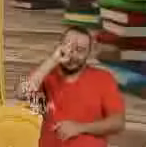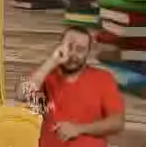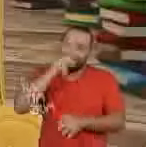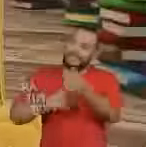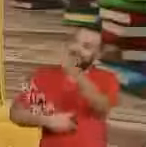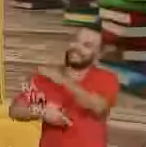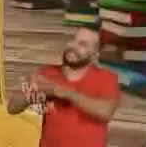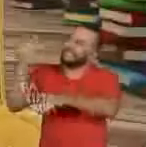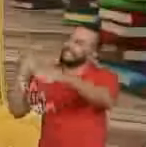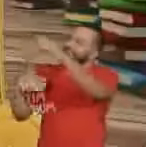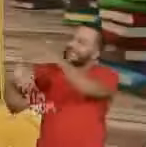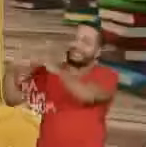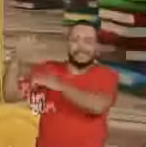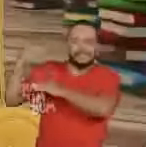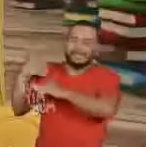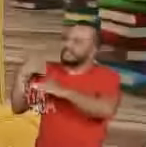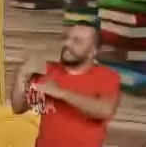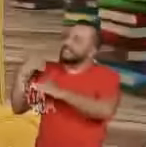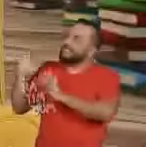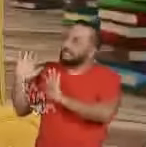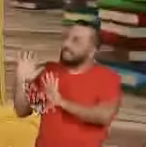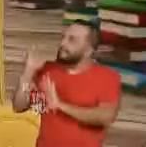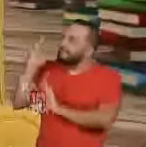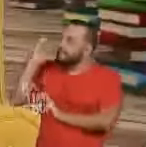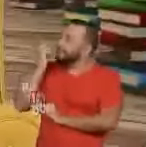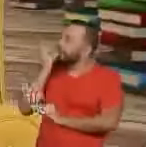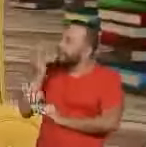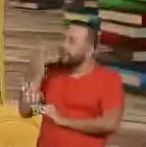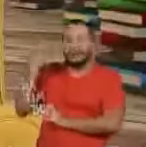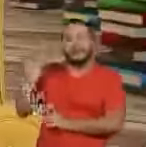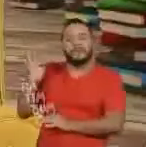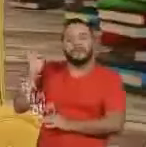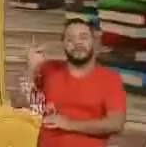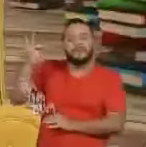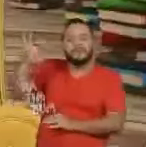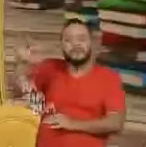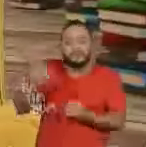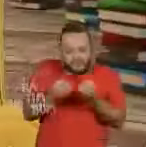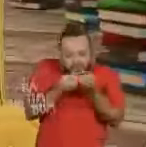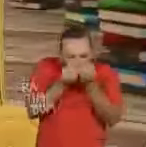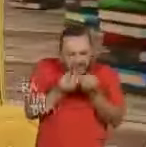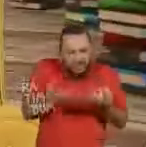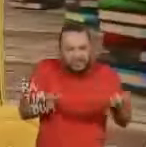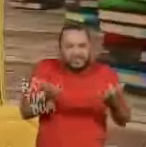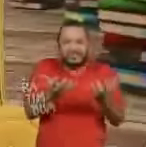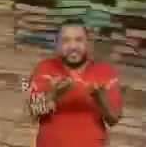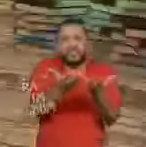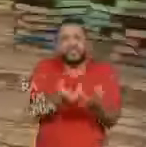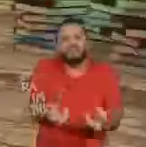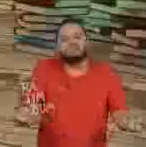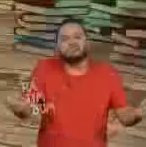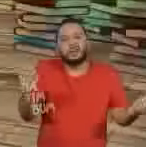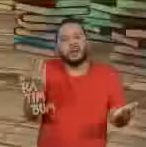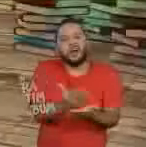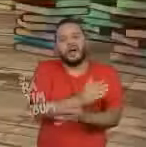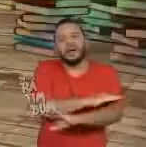tempo em que o mundo não teria mais nenhum jardim. Ele contava a história do último jardim do mundo que